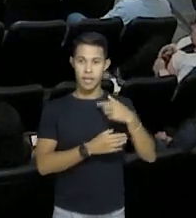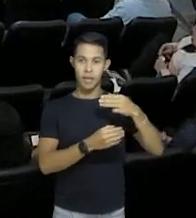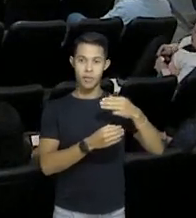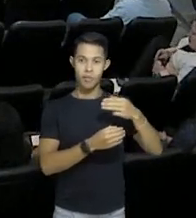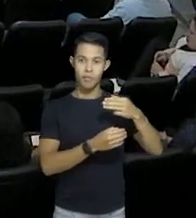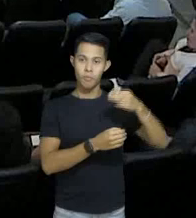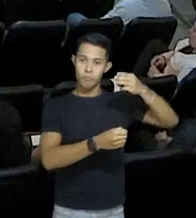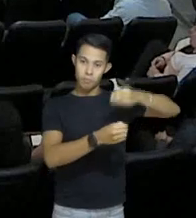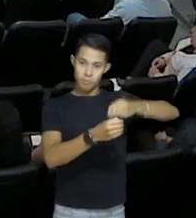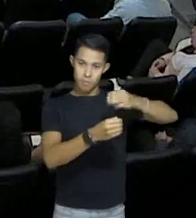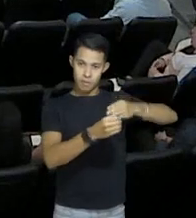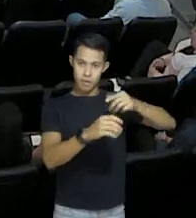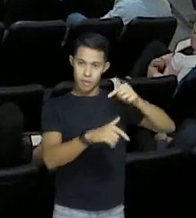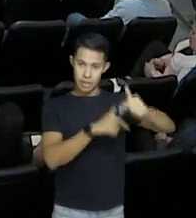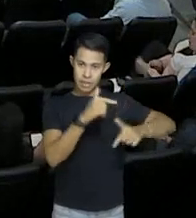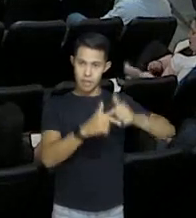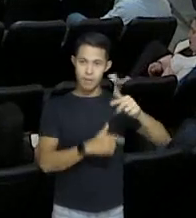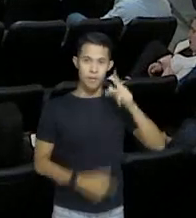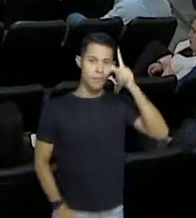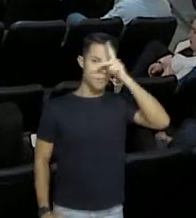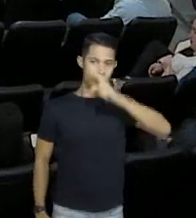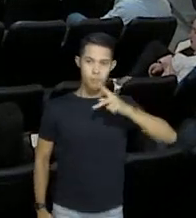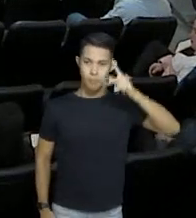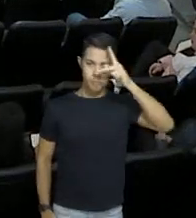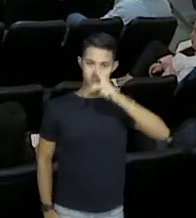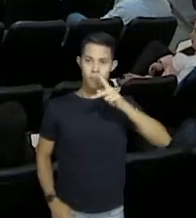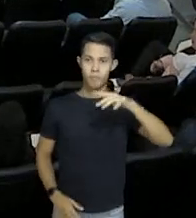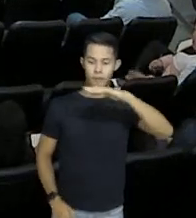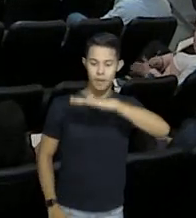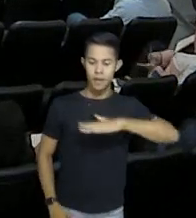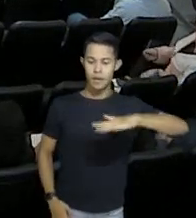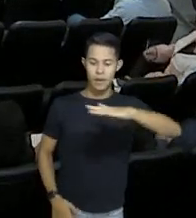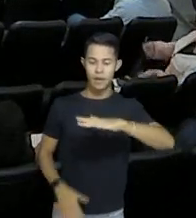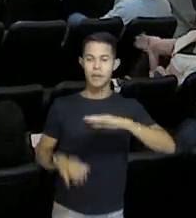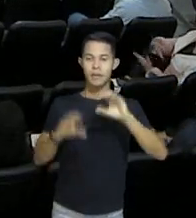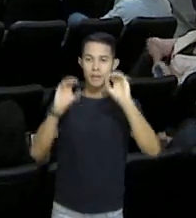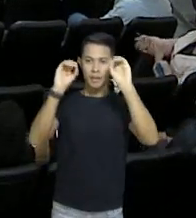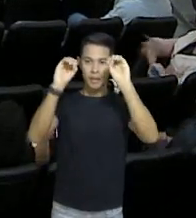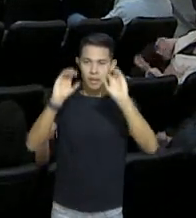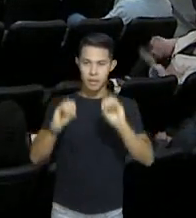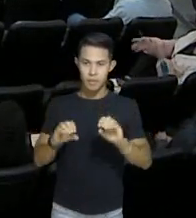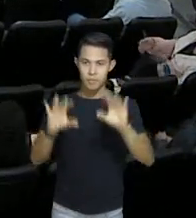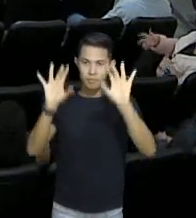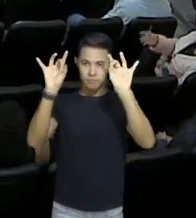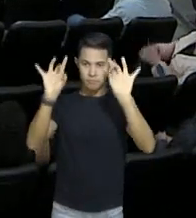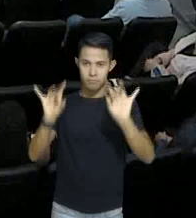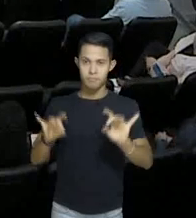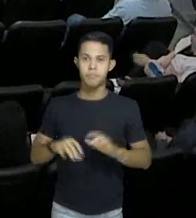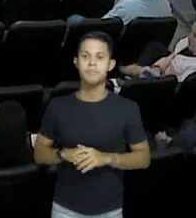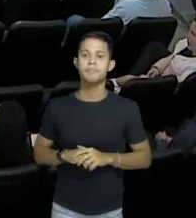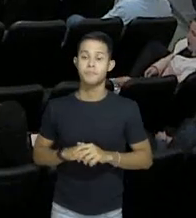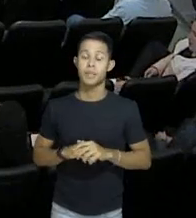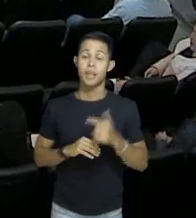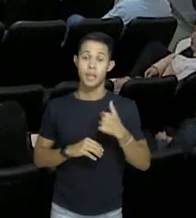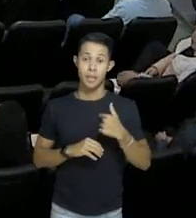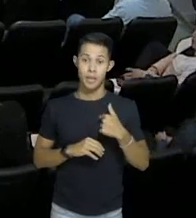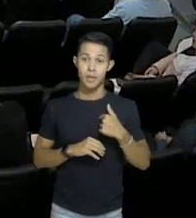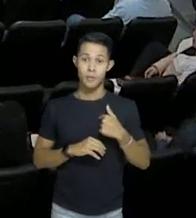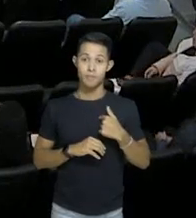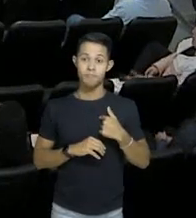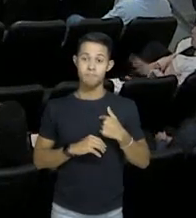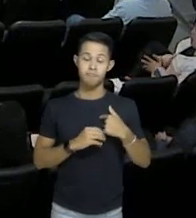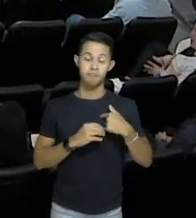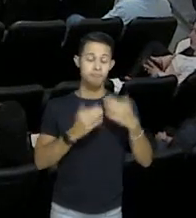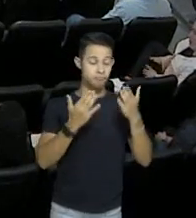Palhoça, sou da Educação Especial também, e a gente estava até comentando com o nosso grupo da nossa escola